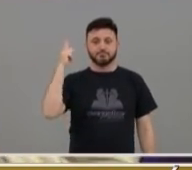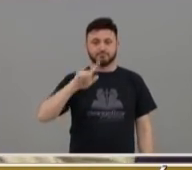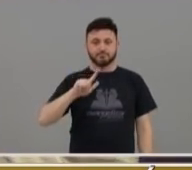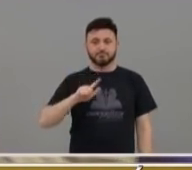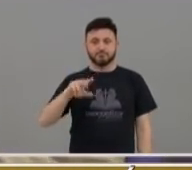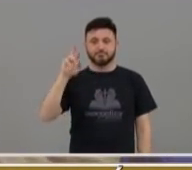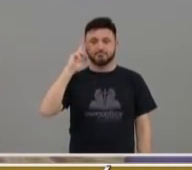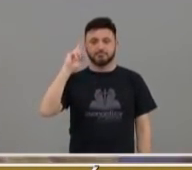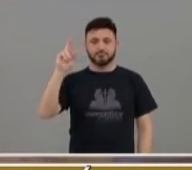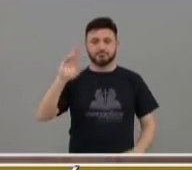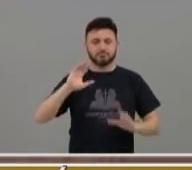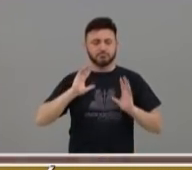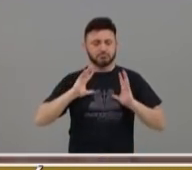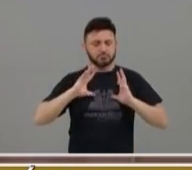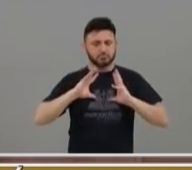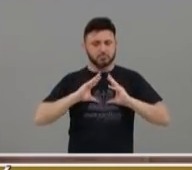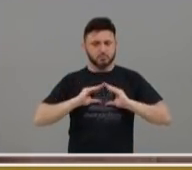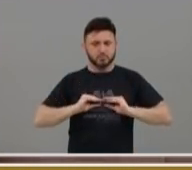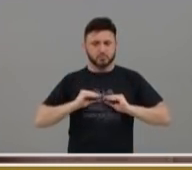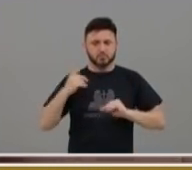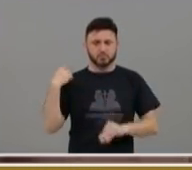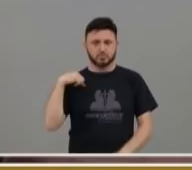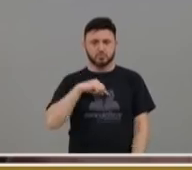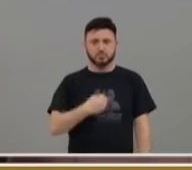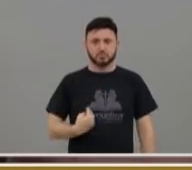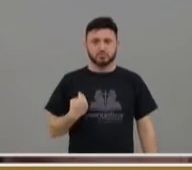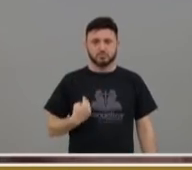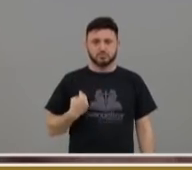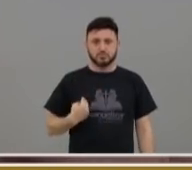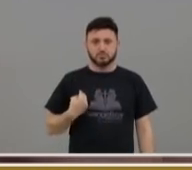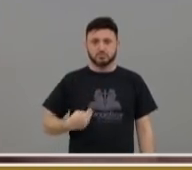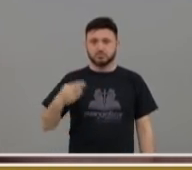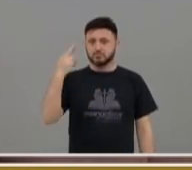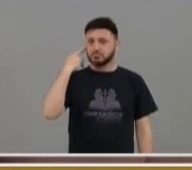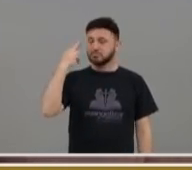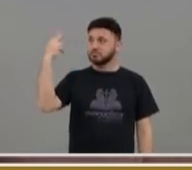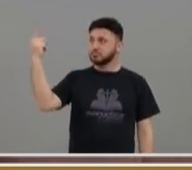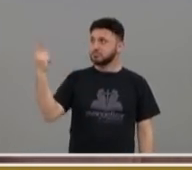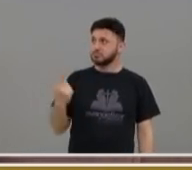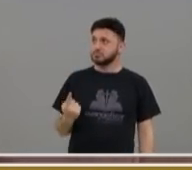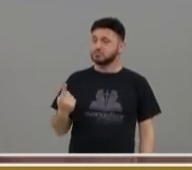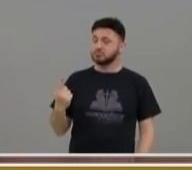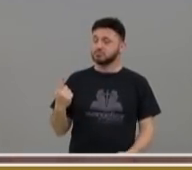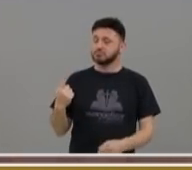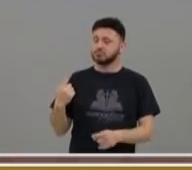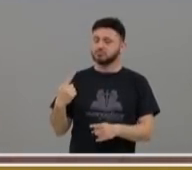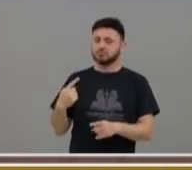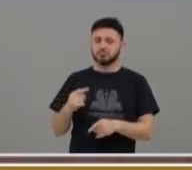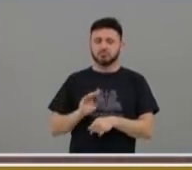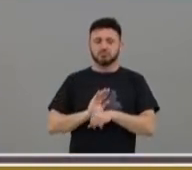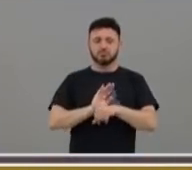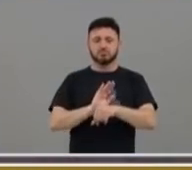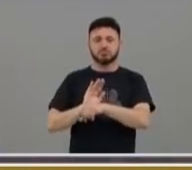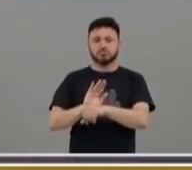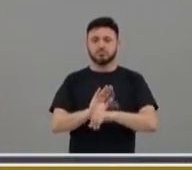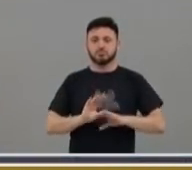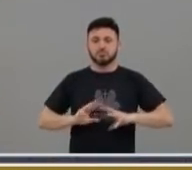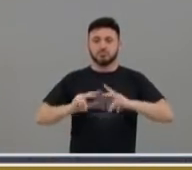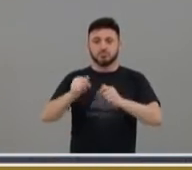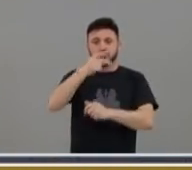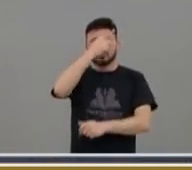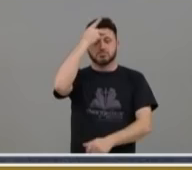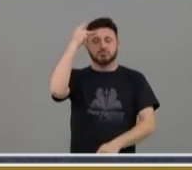alivia nesse momento as suas cruzes. O Senhor nesse momento te dá o refrigério. O Senhor nesse momento